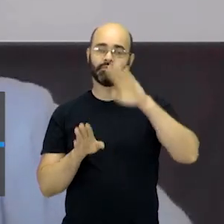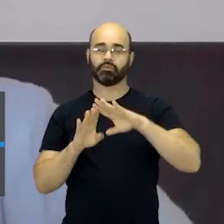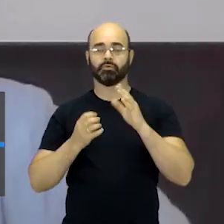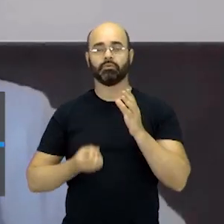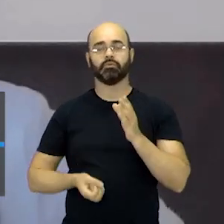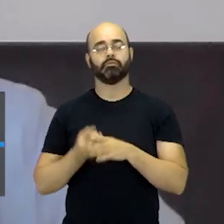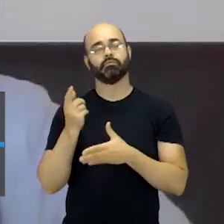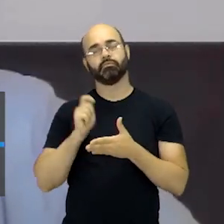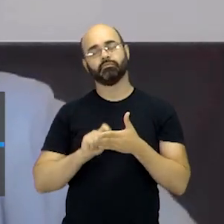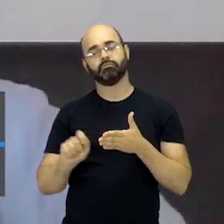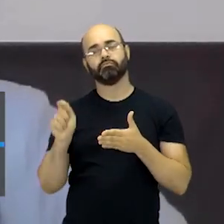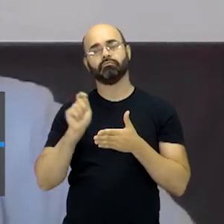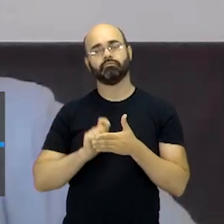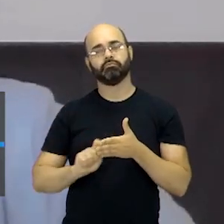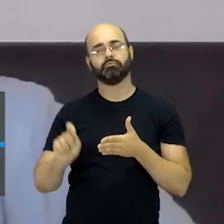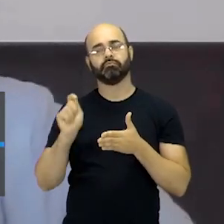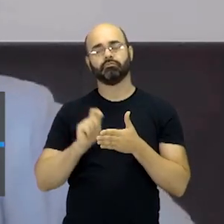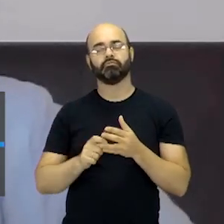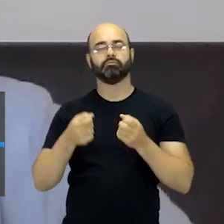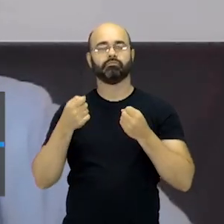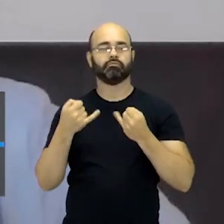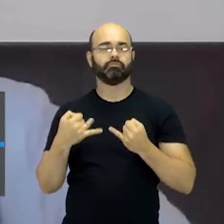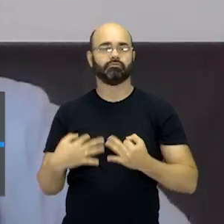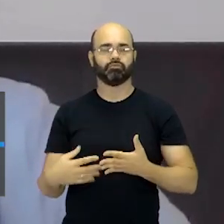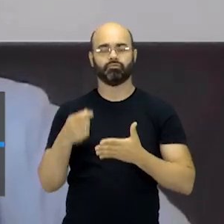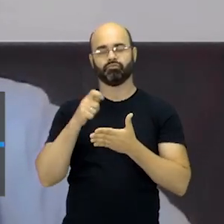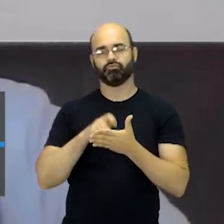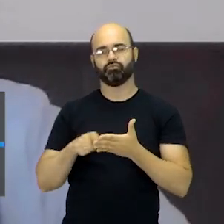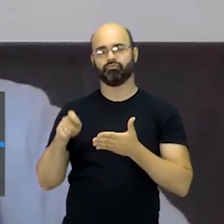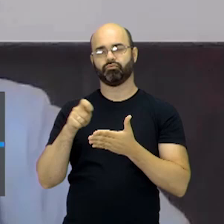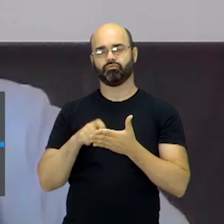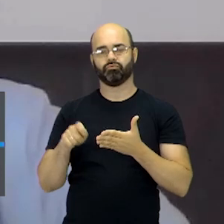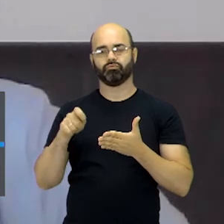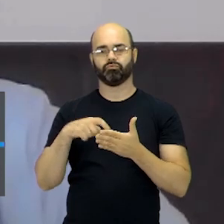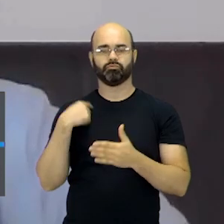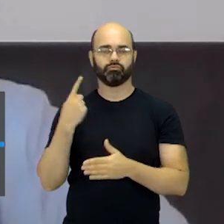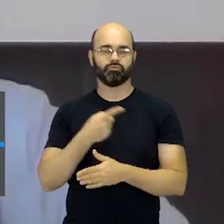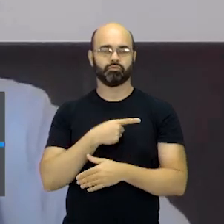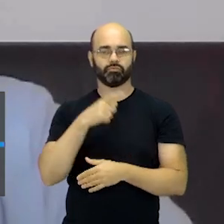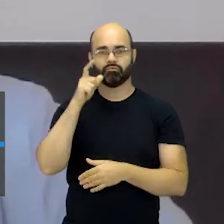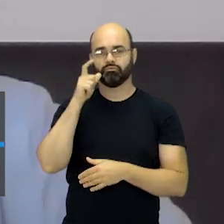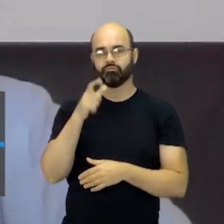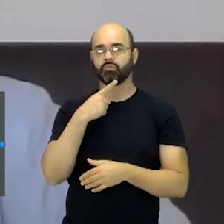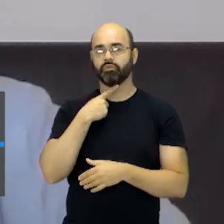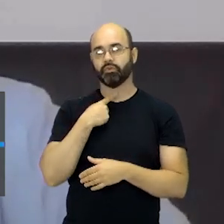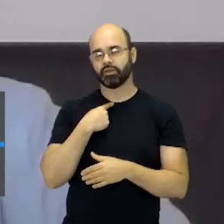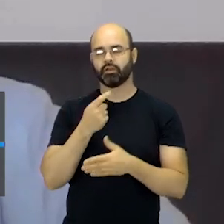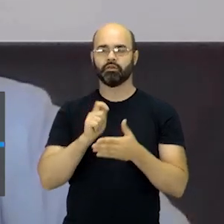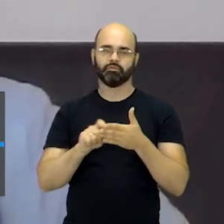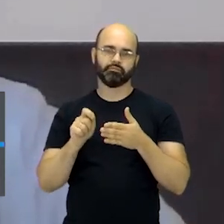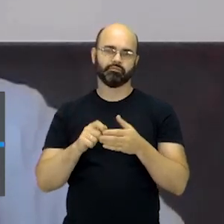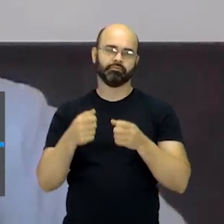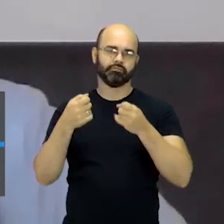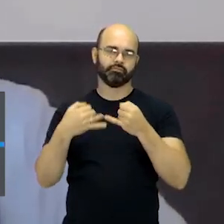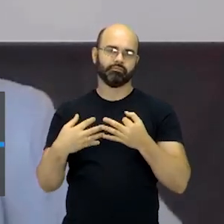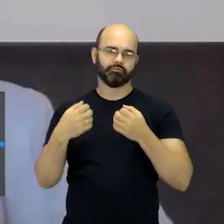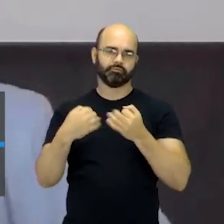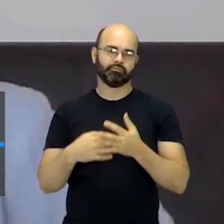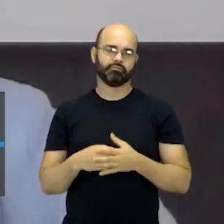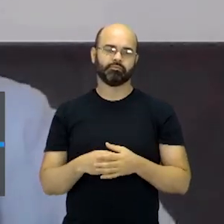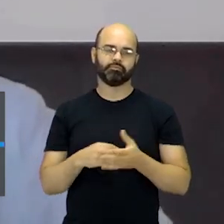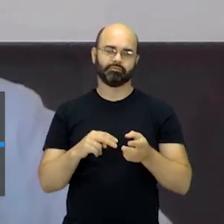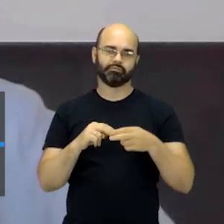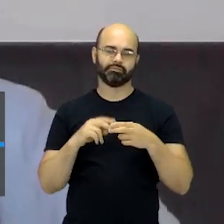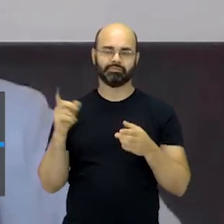até de escrever algo sobre os temas aí de nossos interesses, tudo bem? Então, Silene, eu acho que